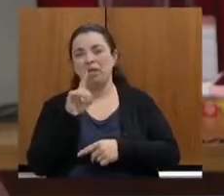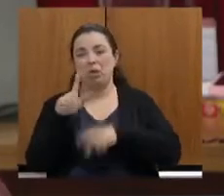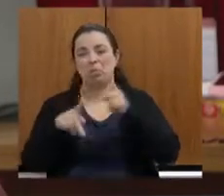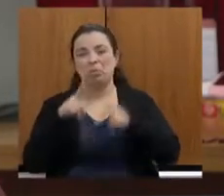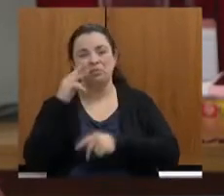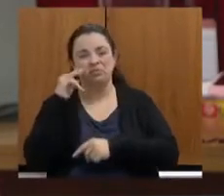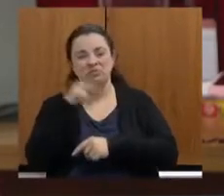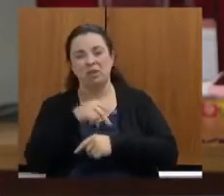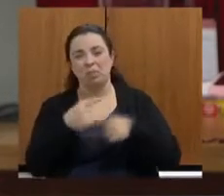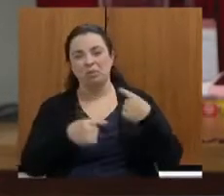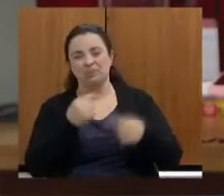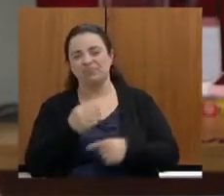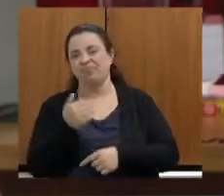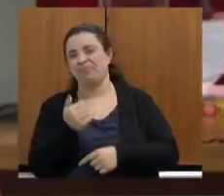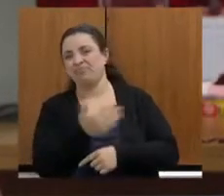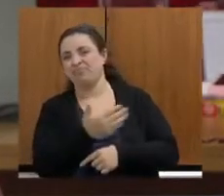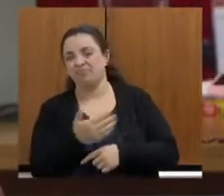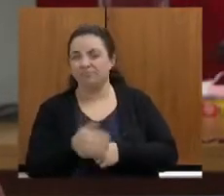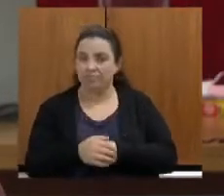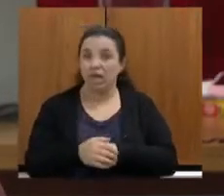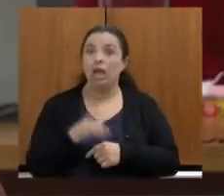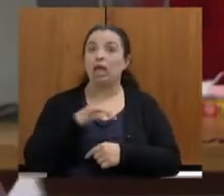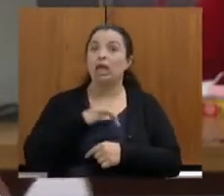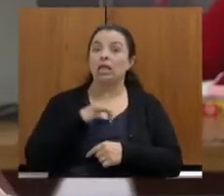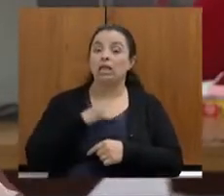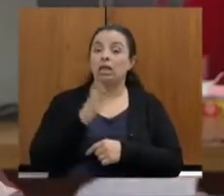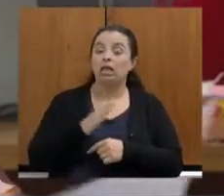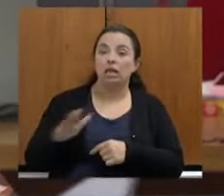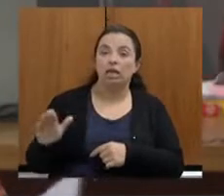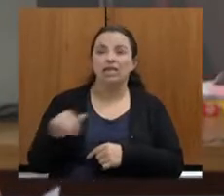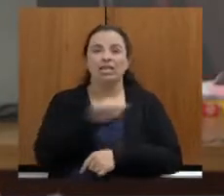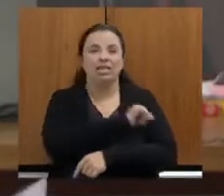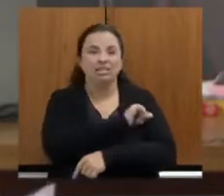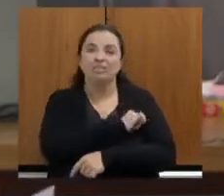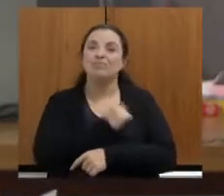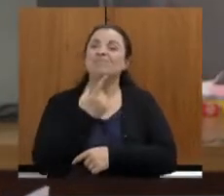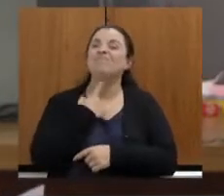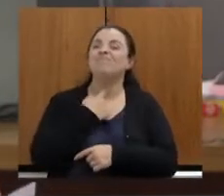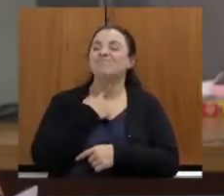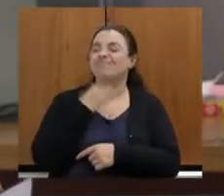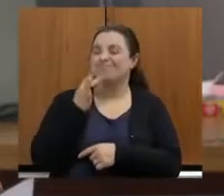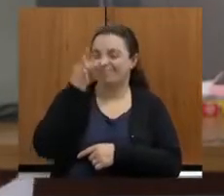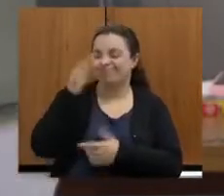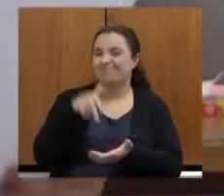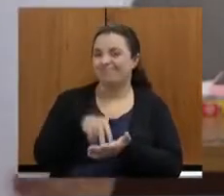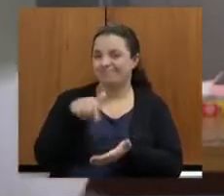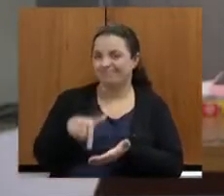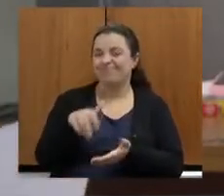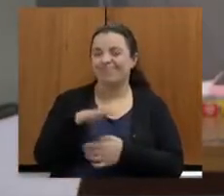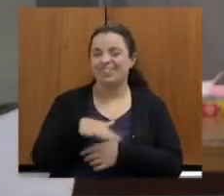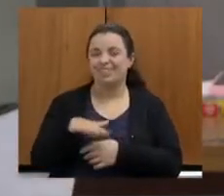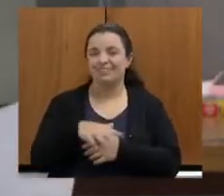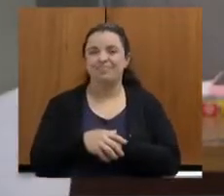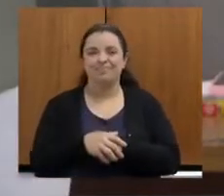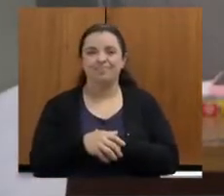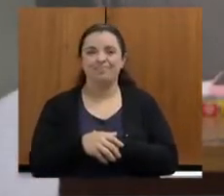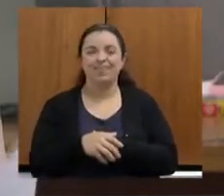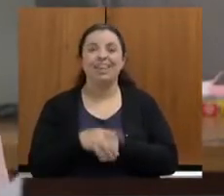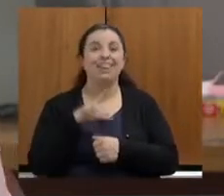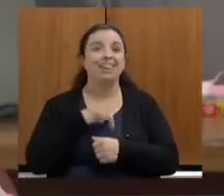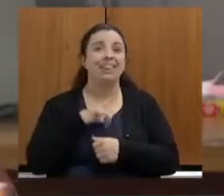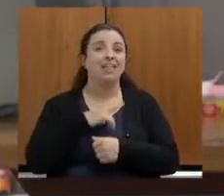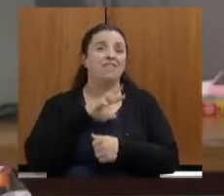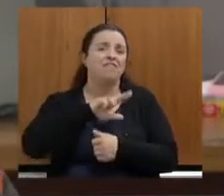nós termos alunas e alunos desejando crianças né desejando estarem aqui são várias cartas